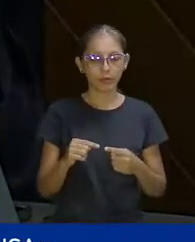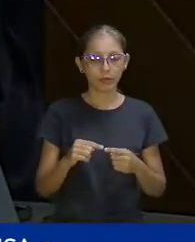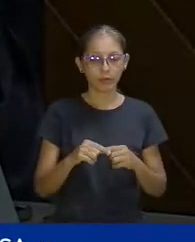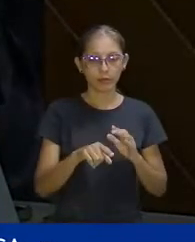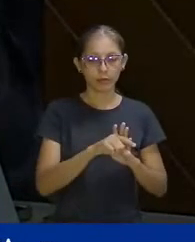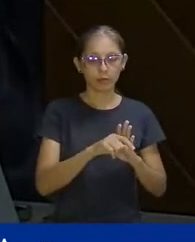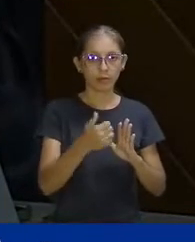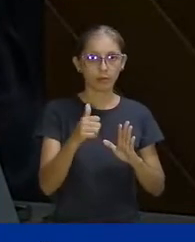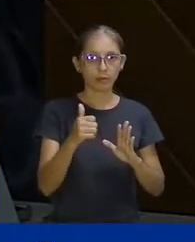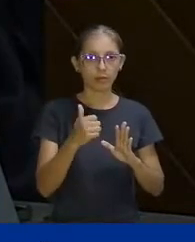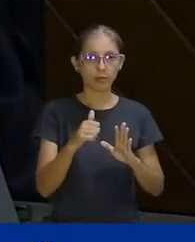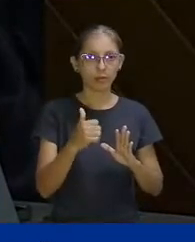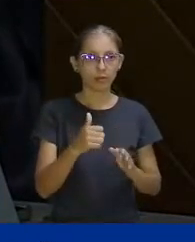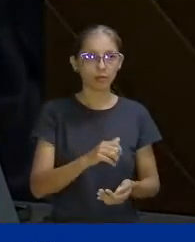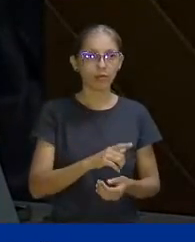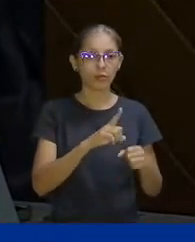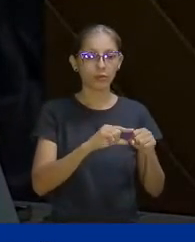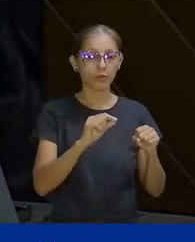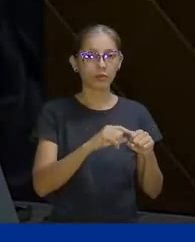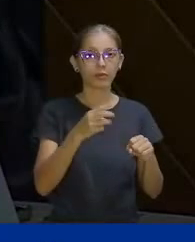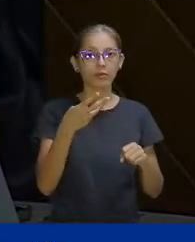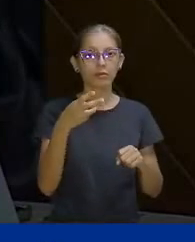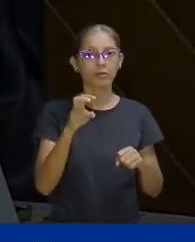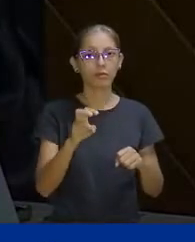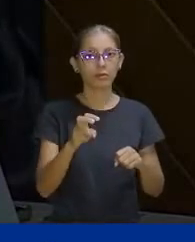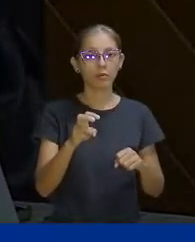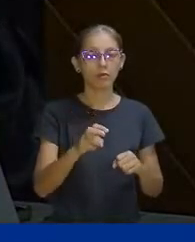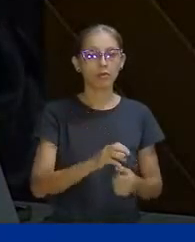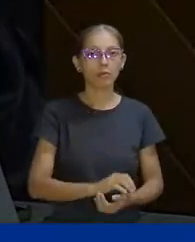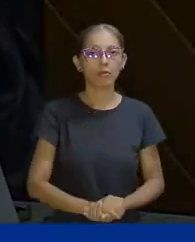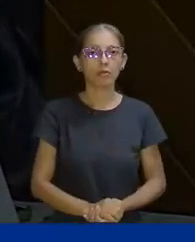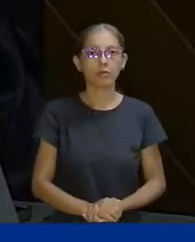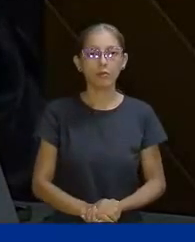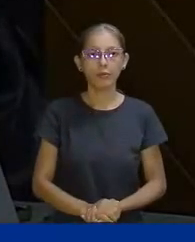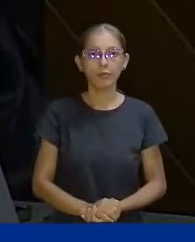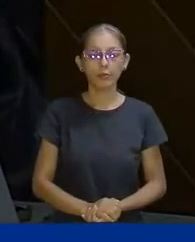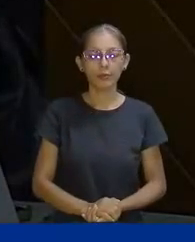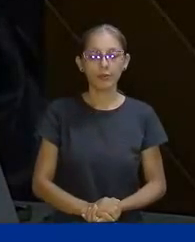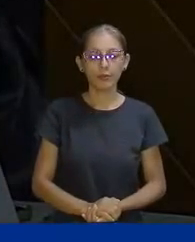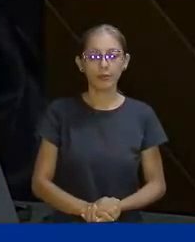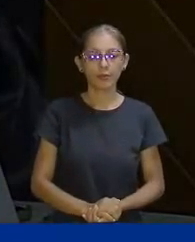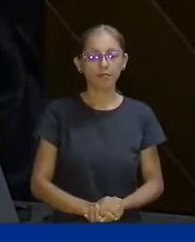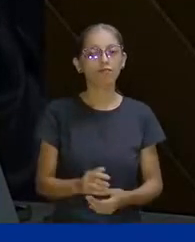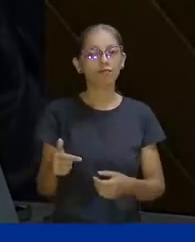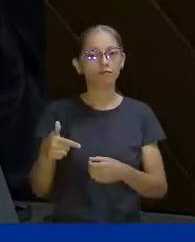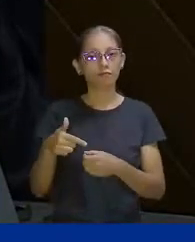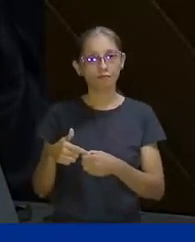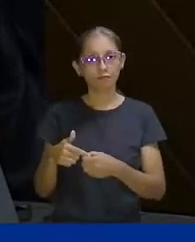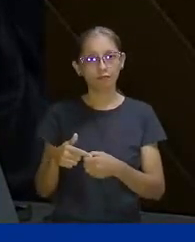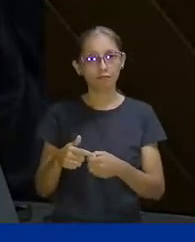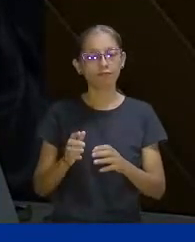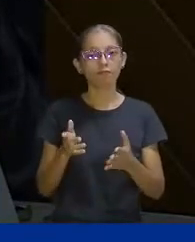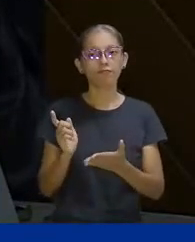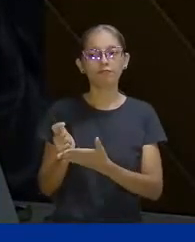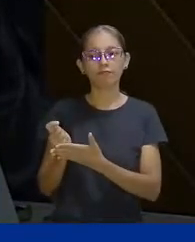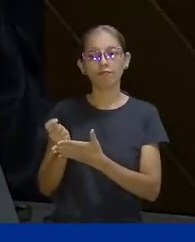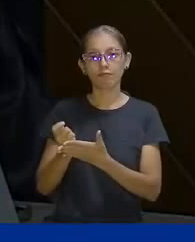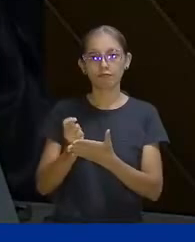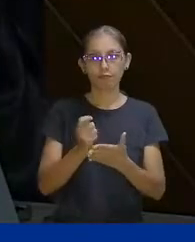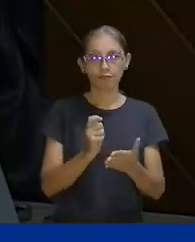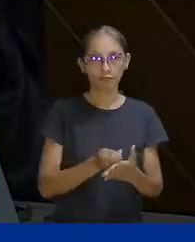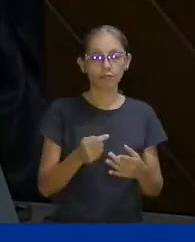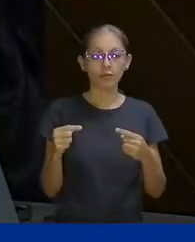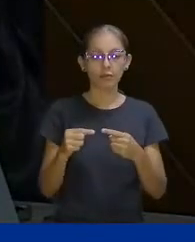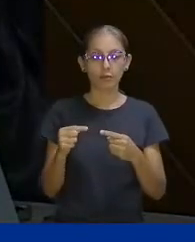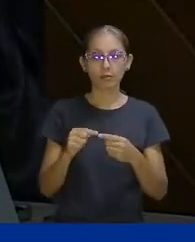35 da multi-citada resolução do TSE. E despesa de combustíveis efetuados com recurso do Fundo